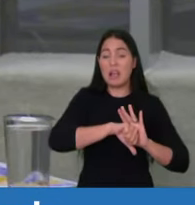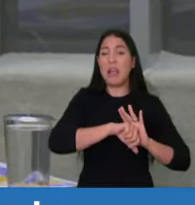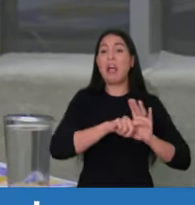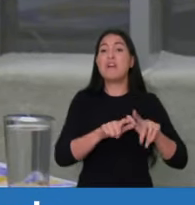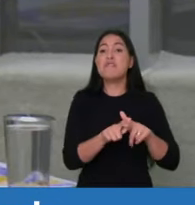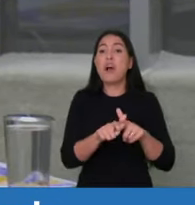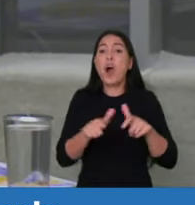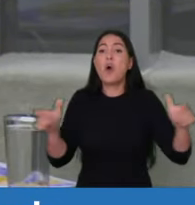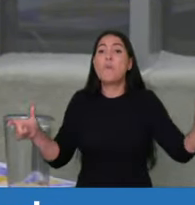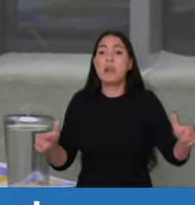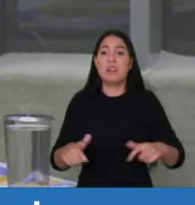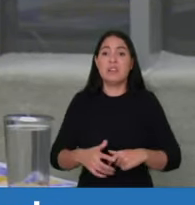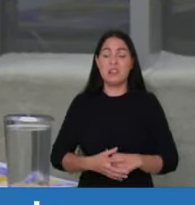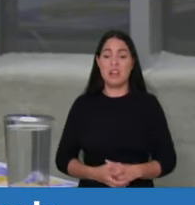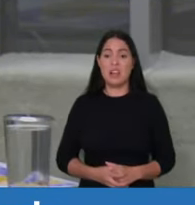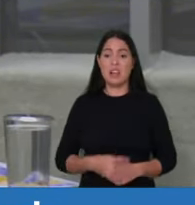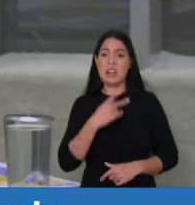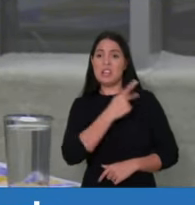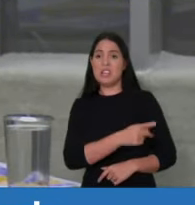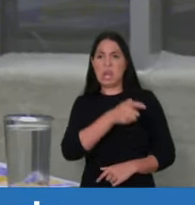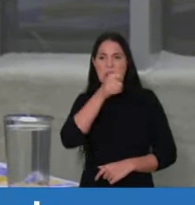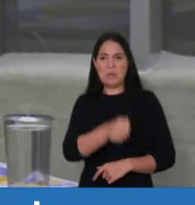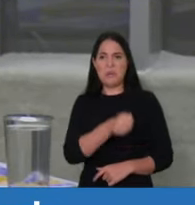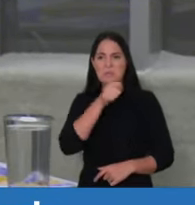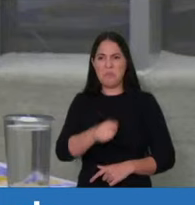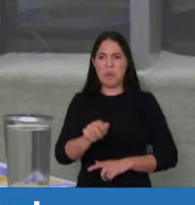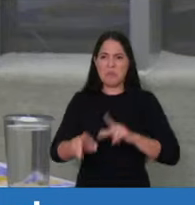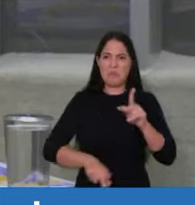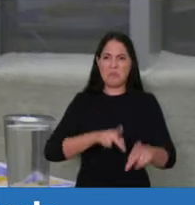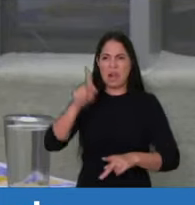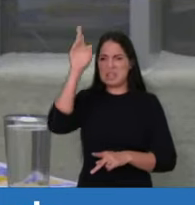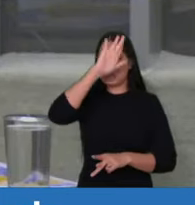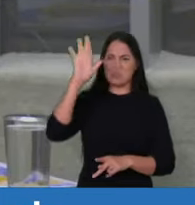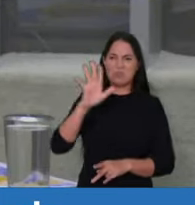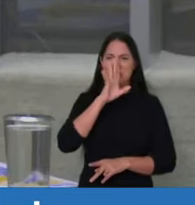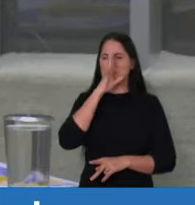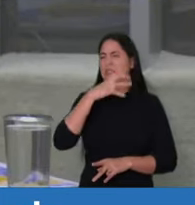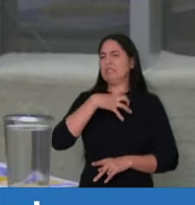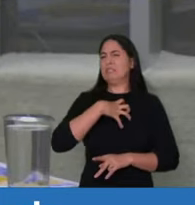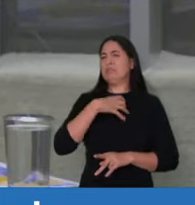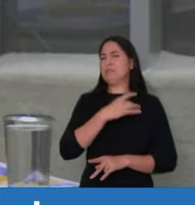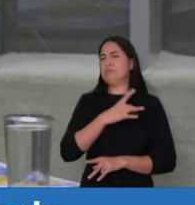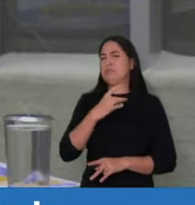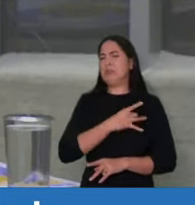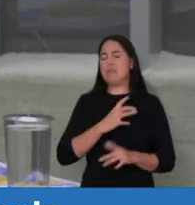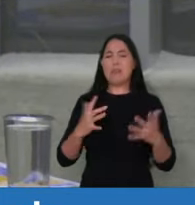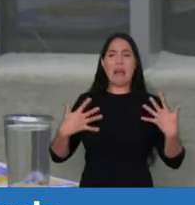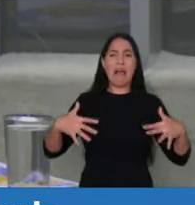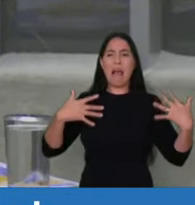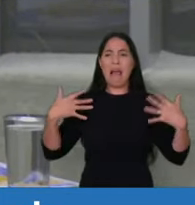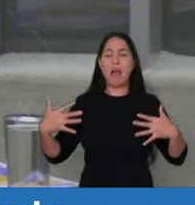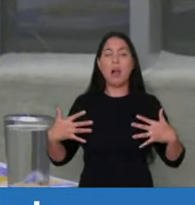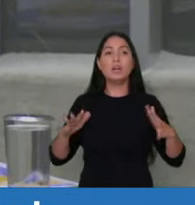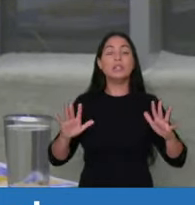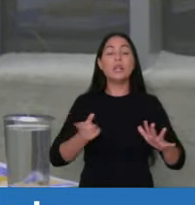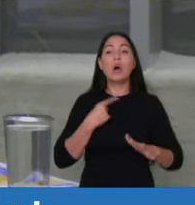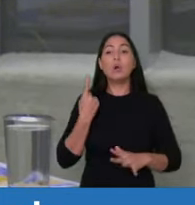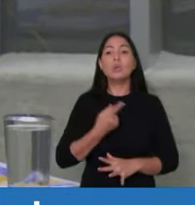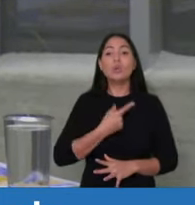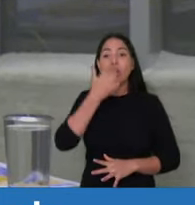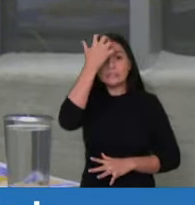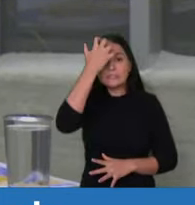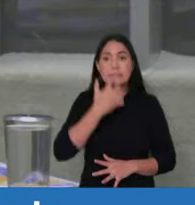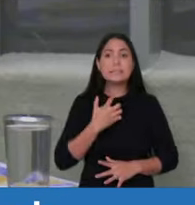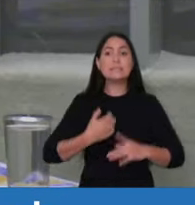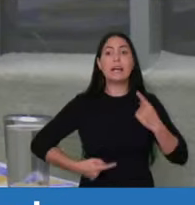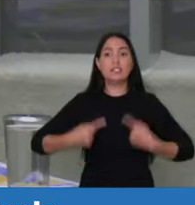é nisso que elas impõem terror ao povo brasileiro. Portanto, é fundamental que nós comecemos a discutir política de segurança pública a sério e